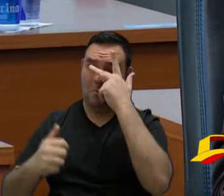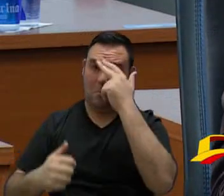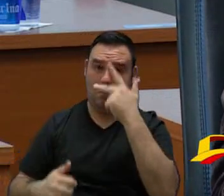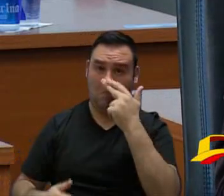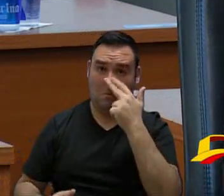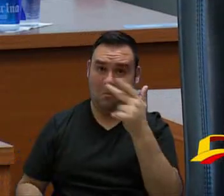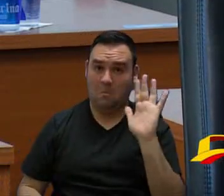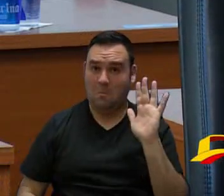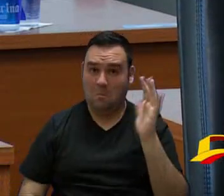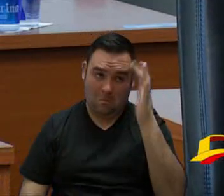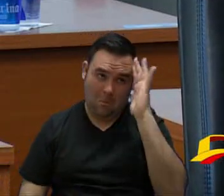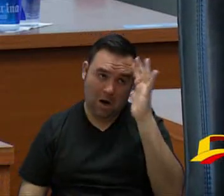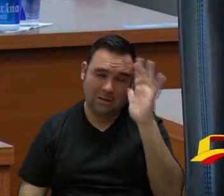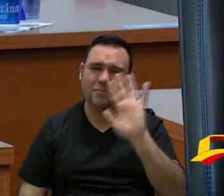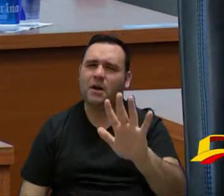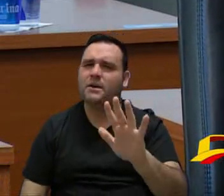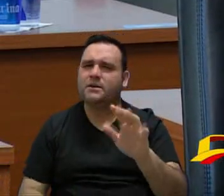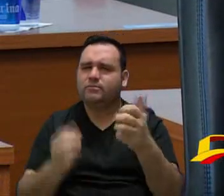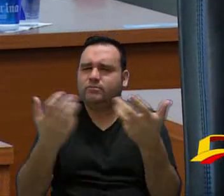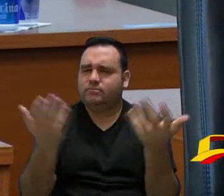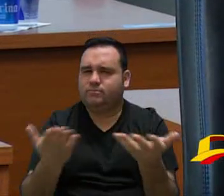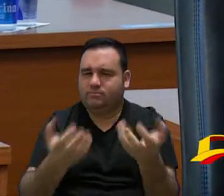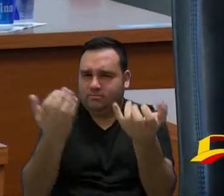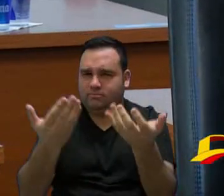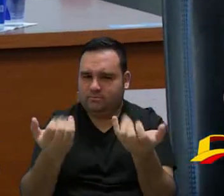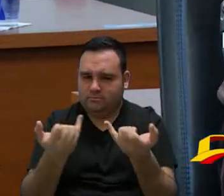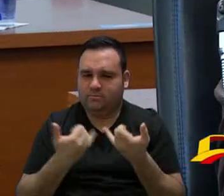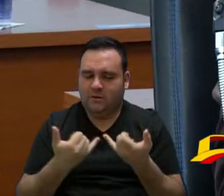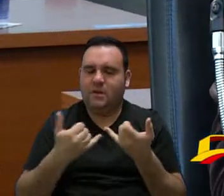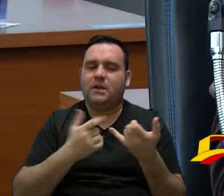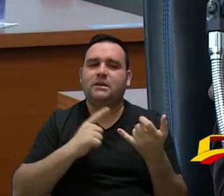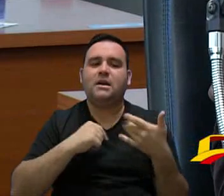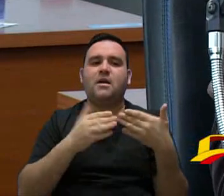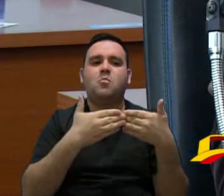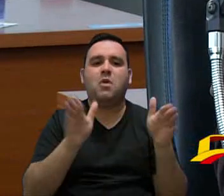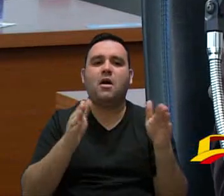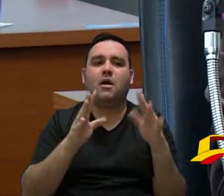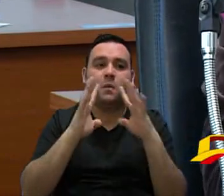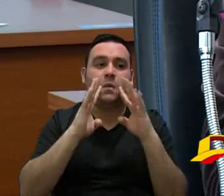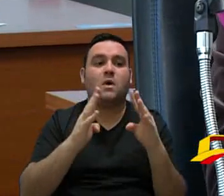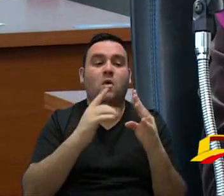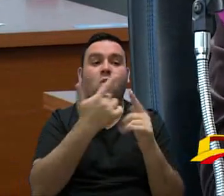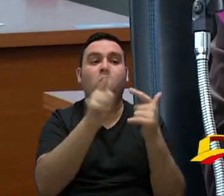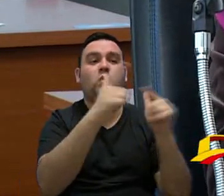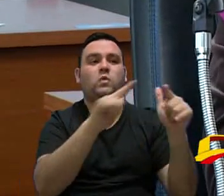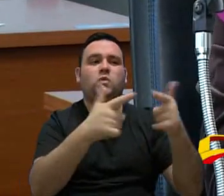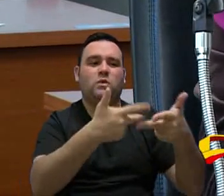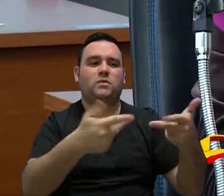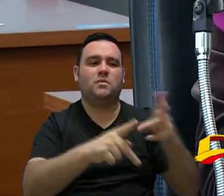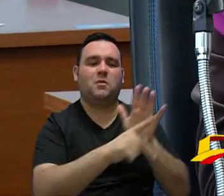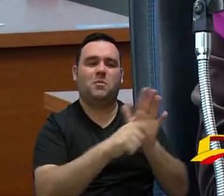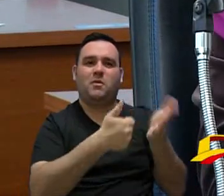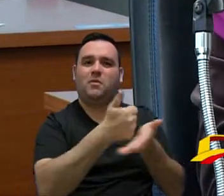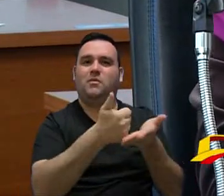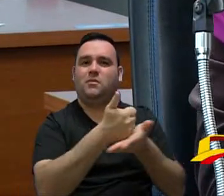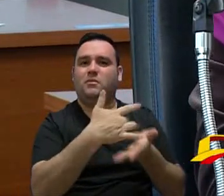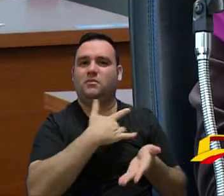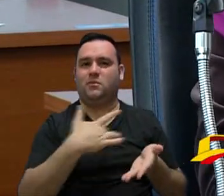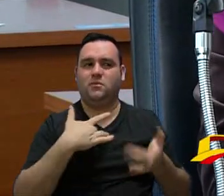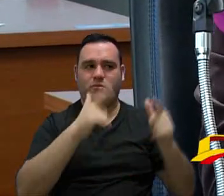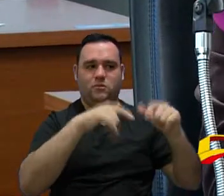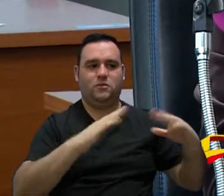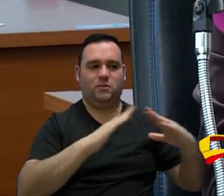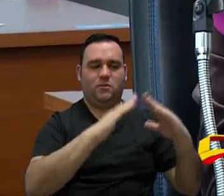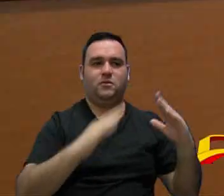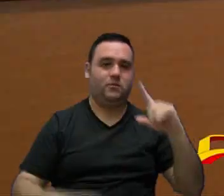tem as duas você poderia me responder com relação à flexibilização para atendimento de outras demandas nas unidades básicas de